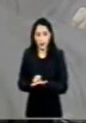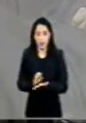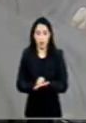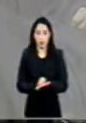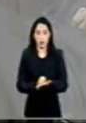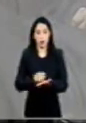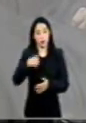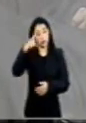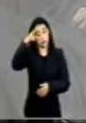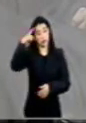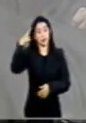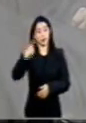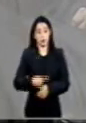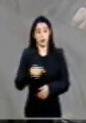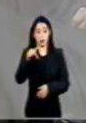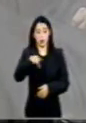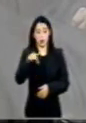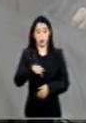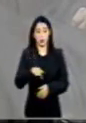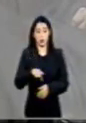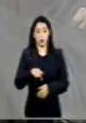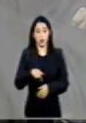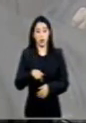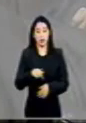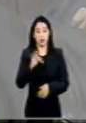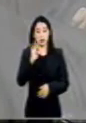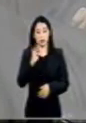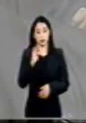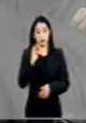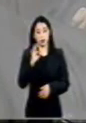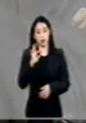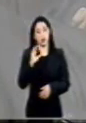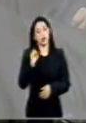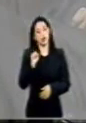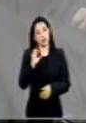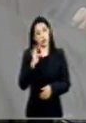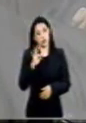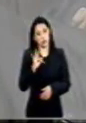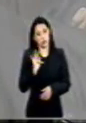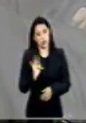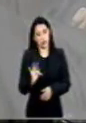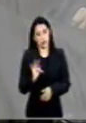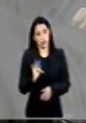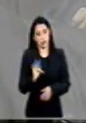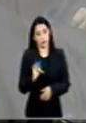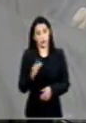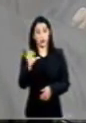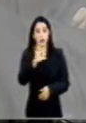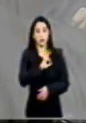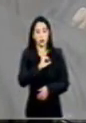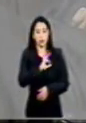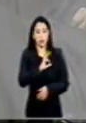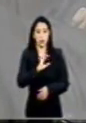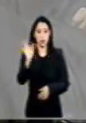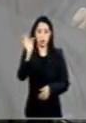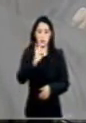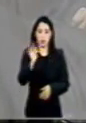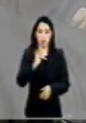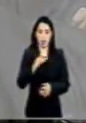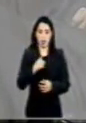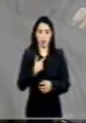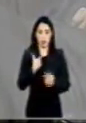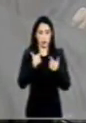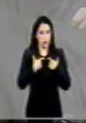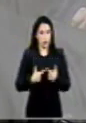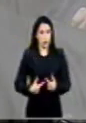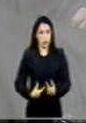dessa corte no imóvel funcional de um senador da República. Os policiais federais estavam descaracterizados, a